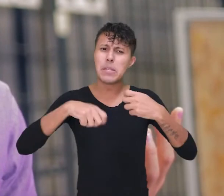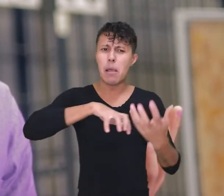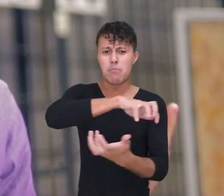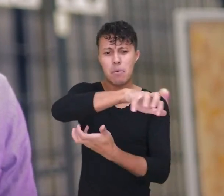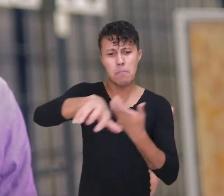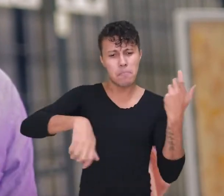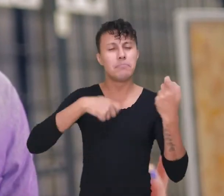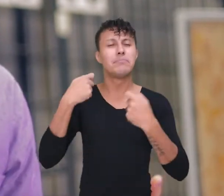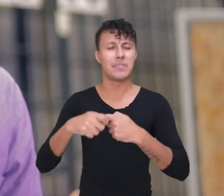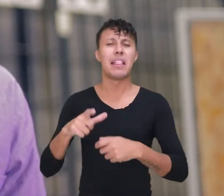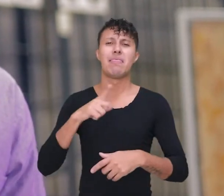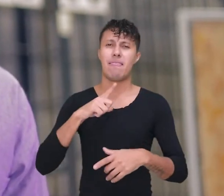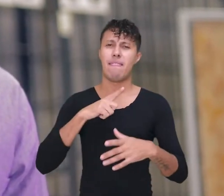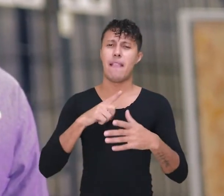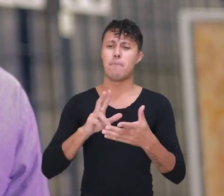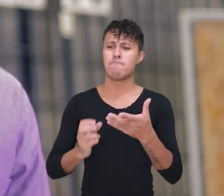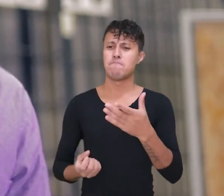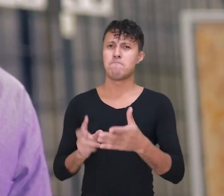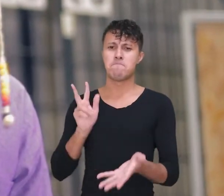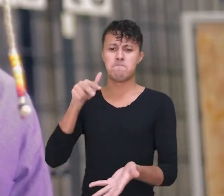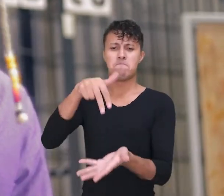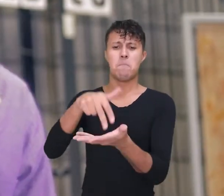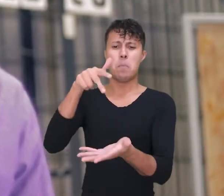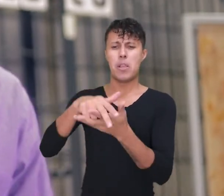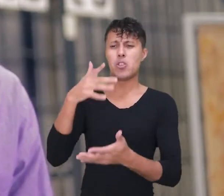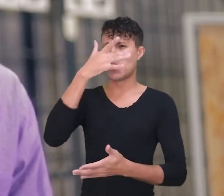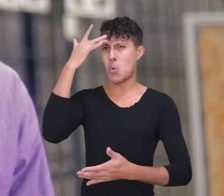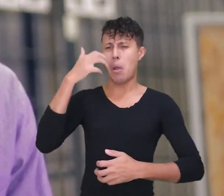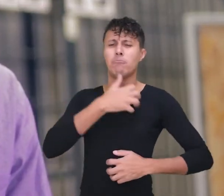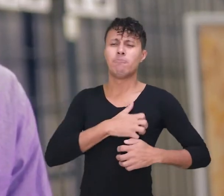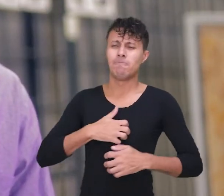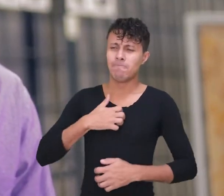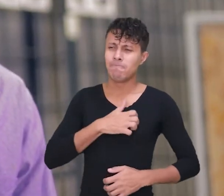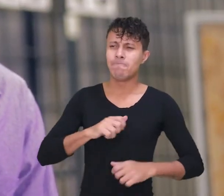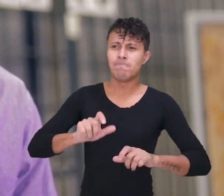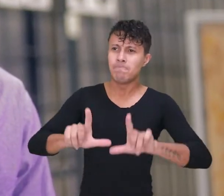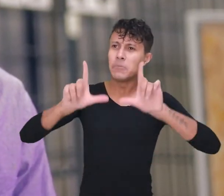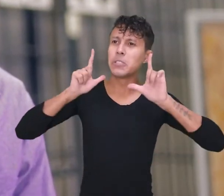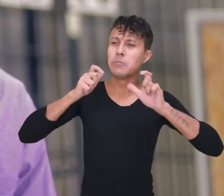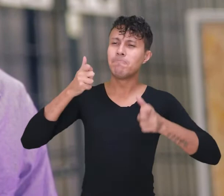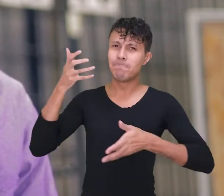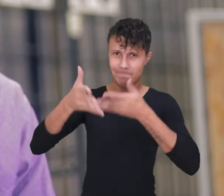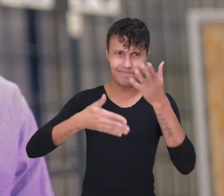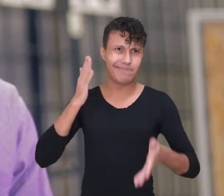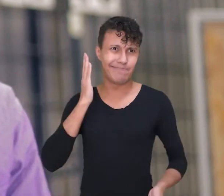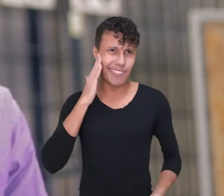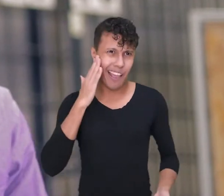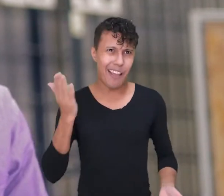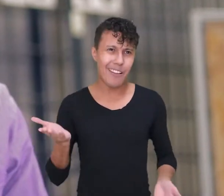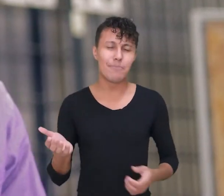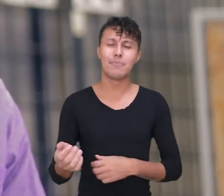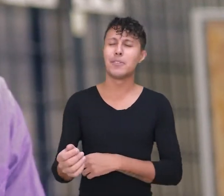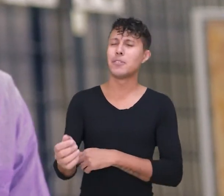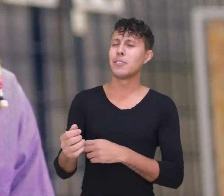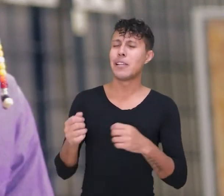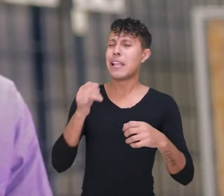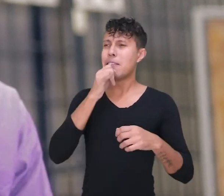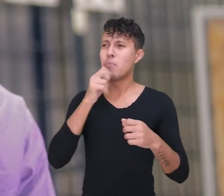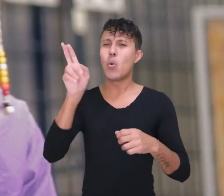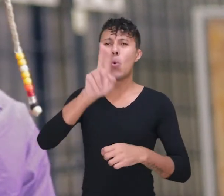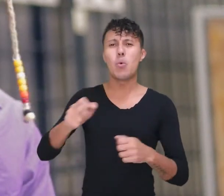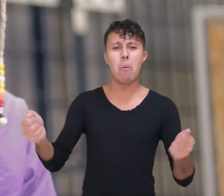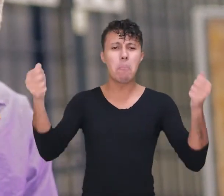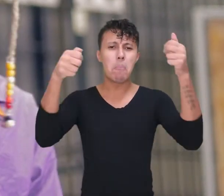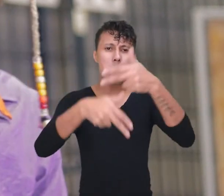revolução, vai aparecer gente que vai estar incomodado o suficiente para falar, tá ligado? Seja por meio de um